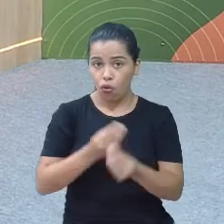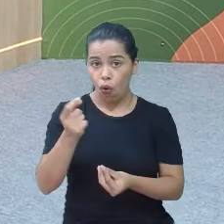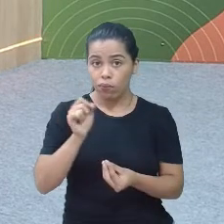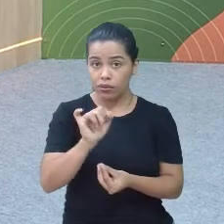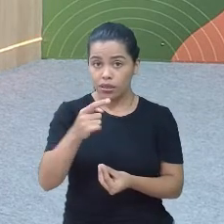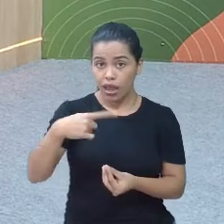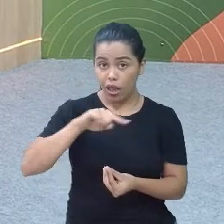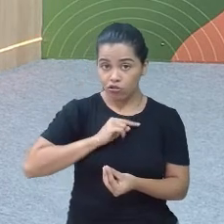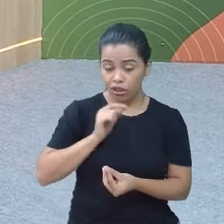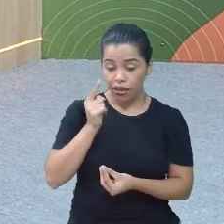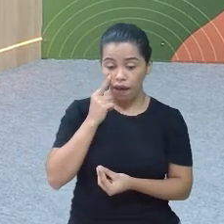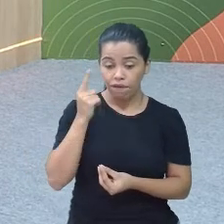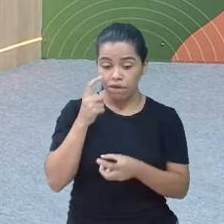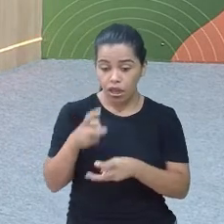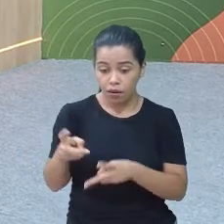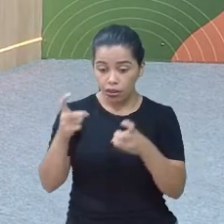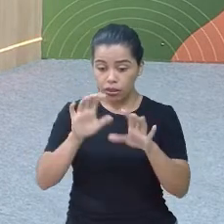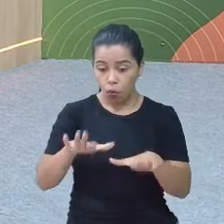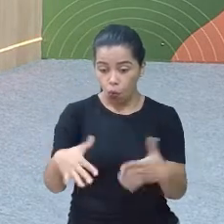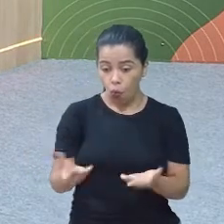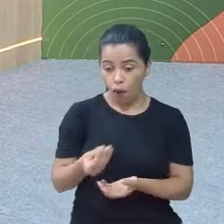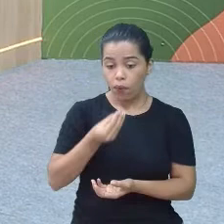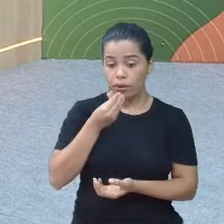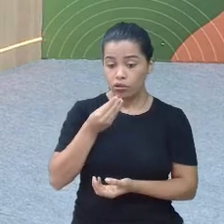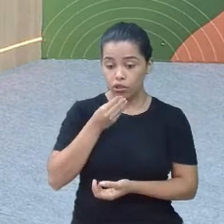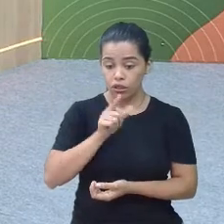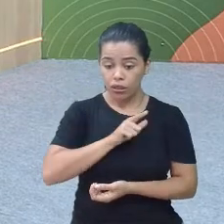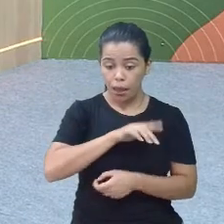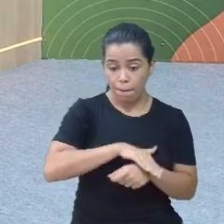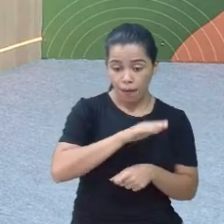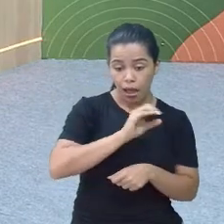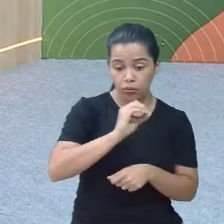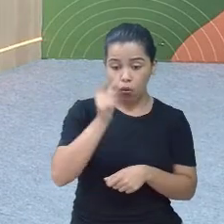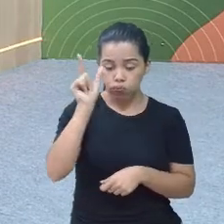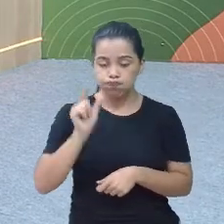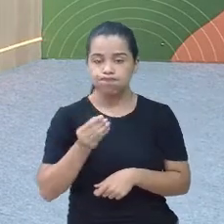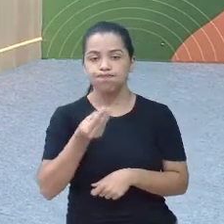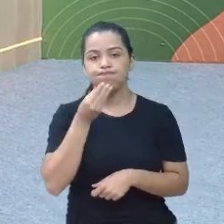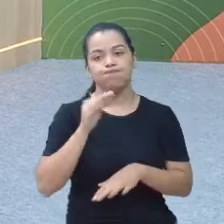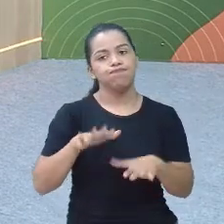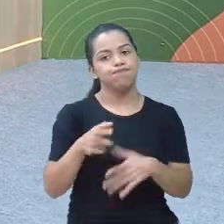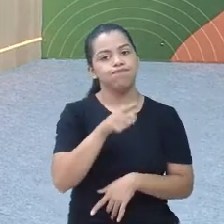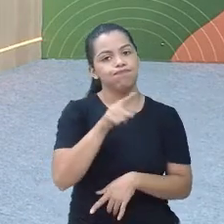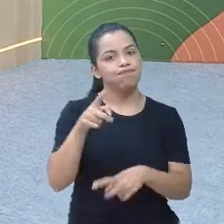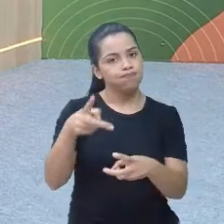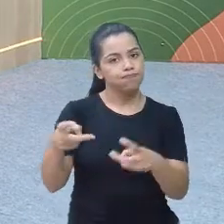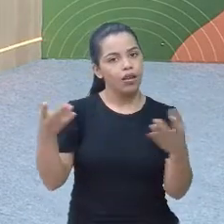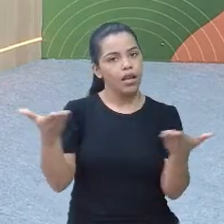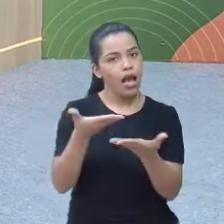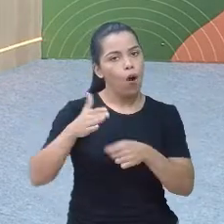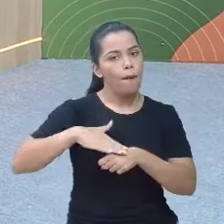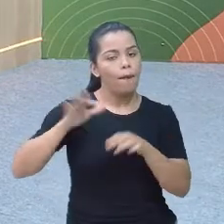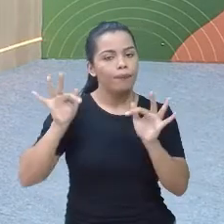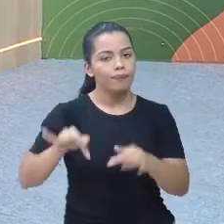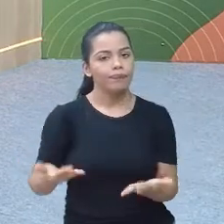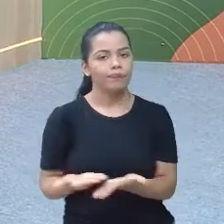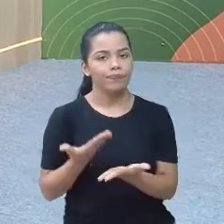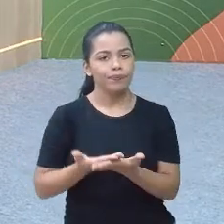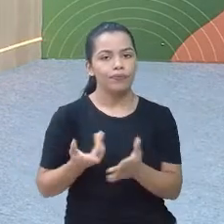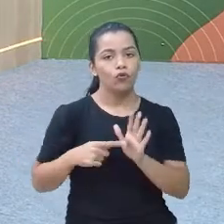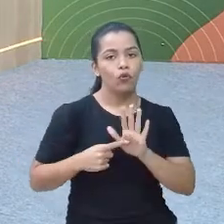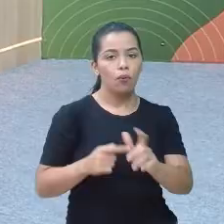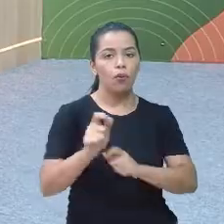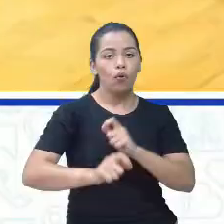medindo a chance, ter mais ou menos chance, tá certo? Então você vai perceber que agora nessa parte final da aula, eu estou